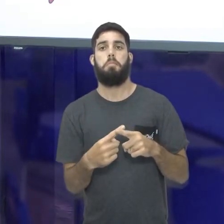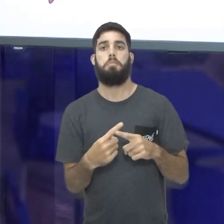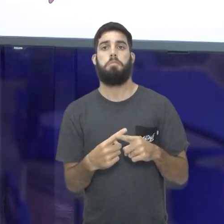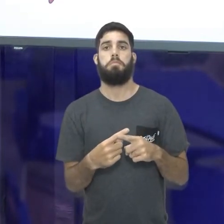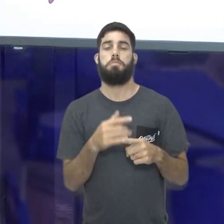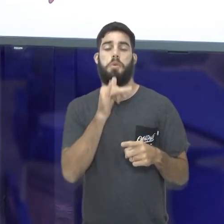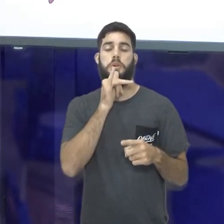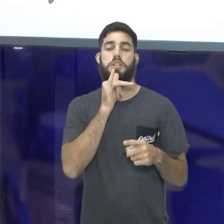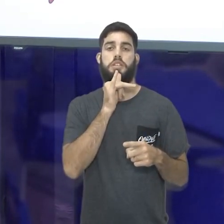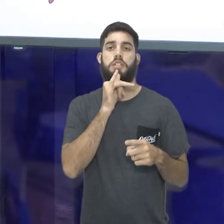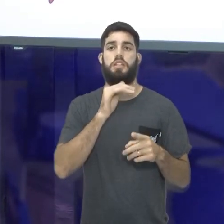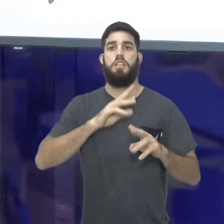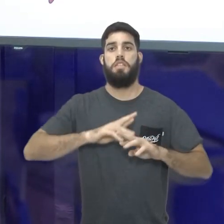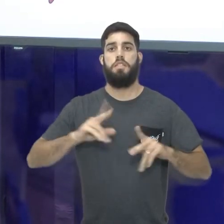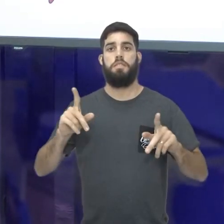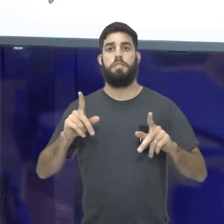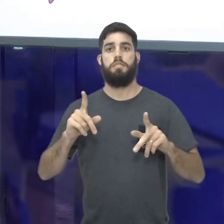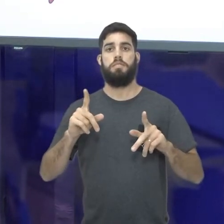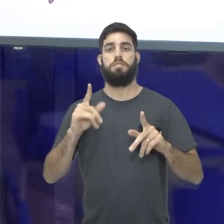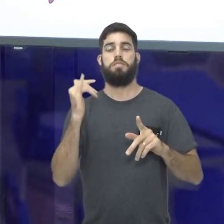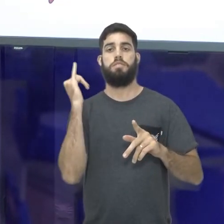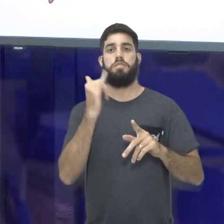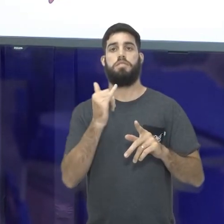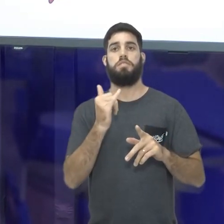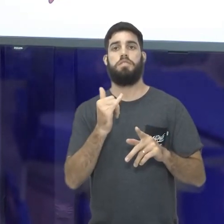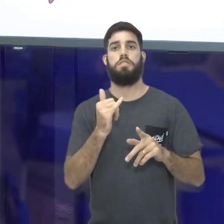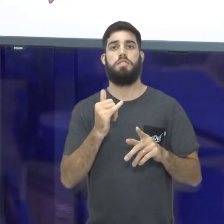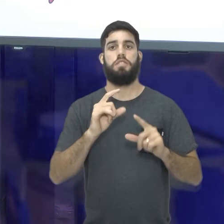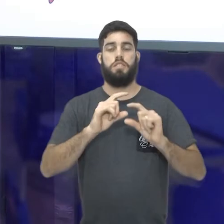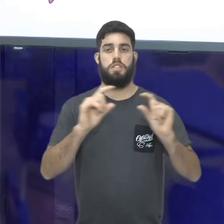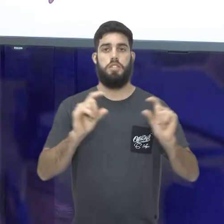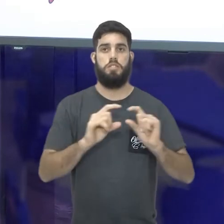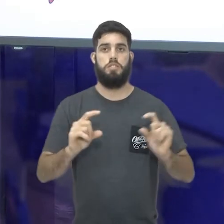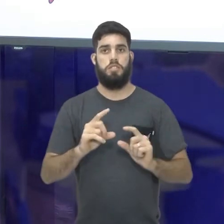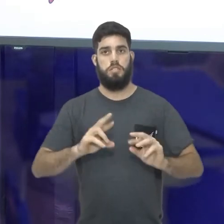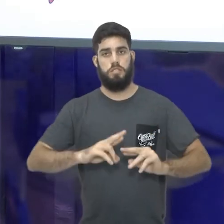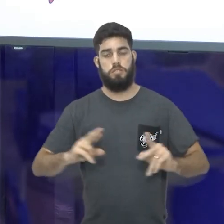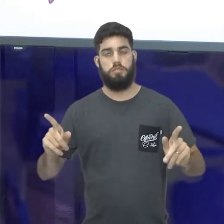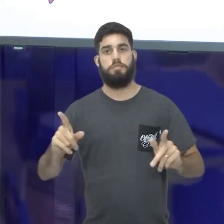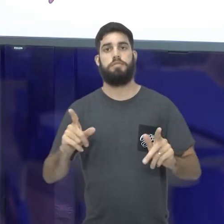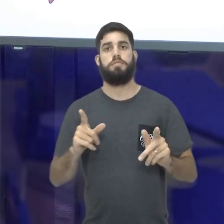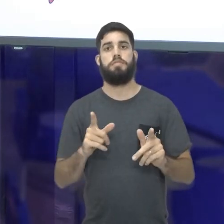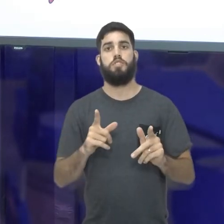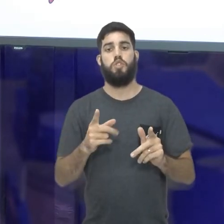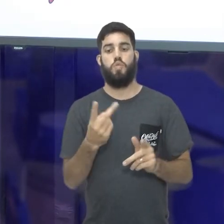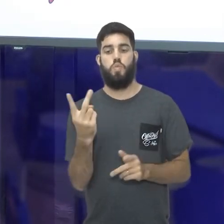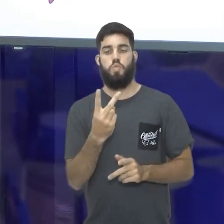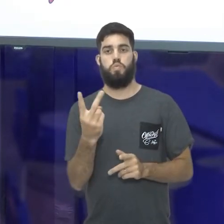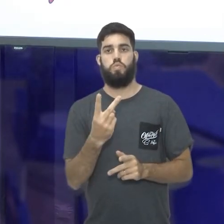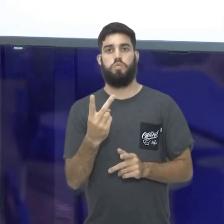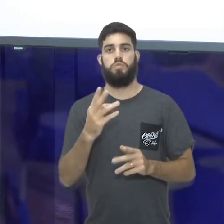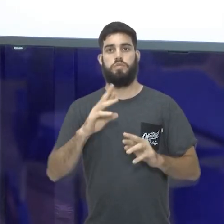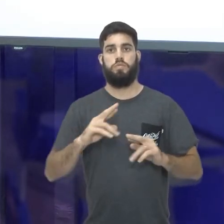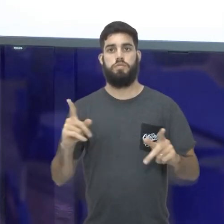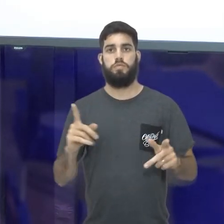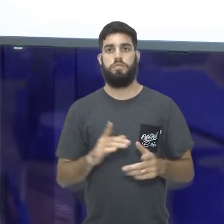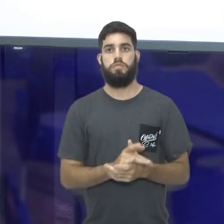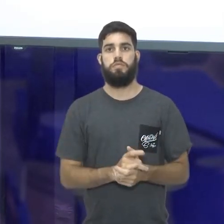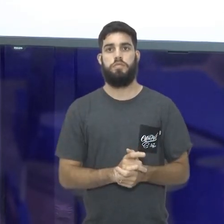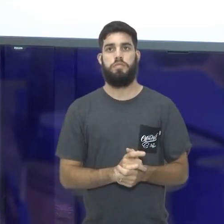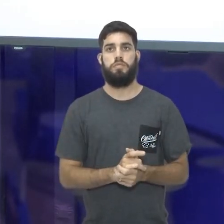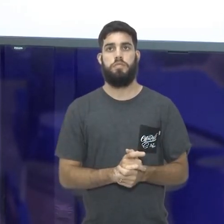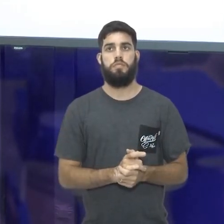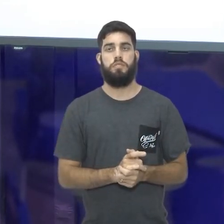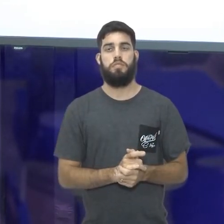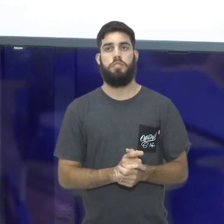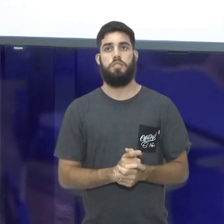sistema, ou seja, ele vai trazer uma informação que vai nos dar um sistema diferente, com 2 equações diferentes. Então, nesse caso,